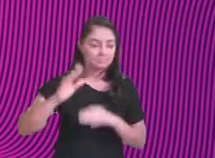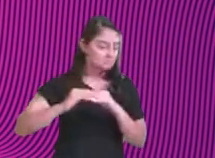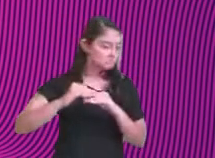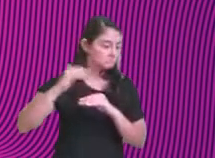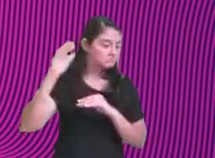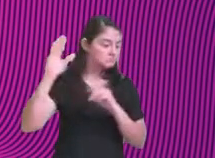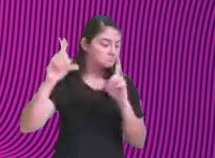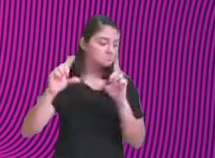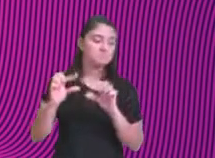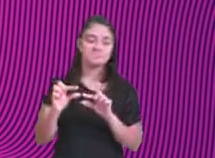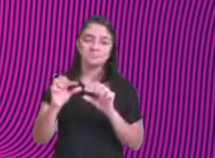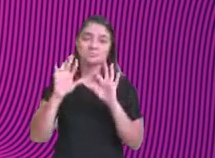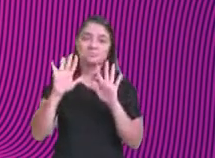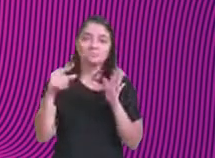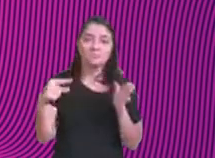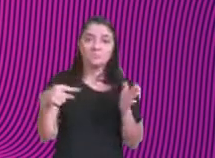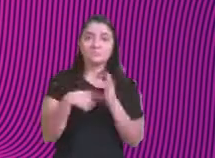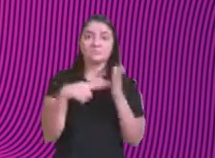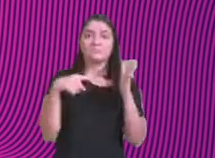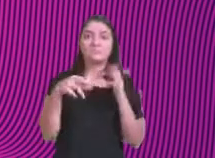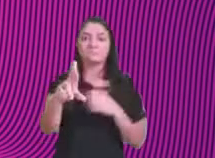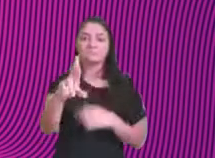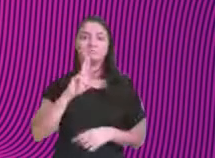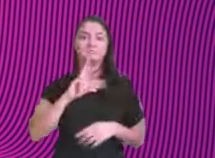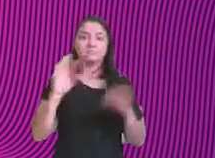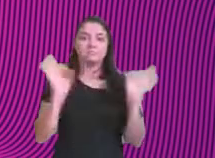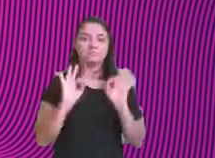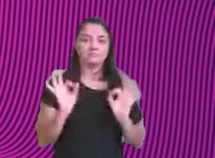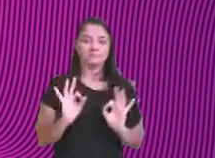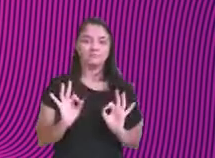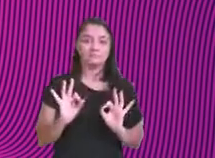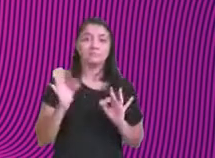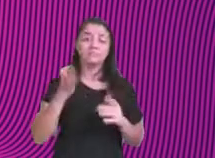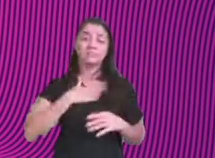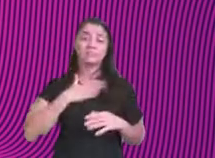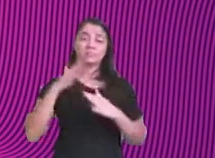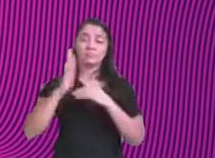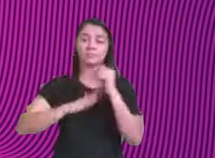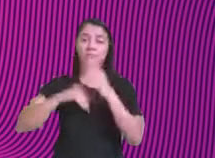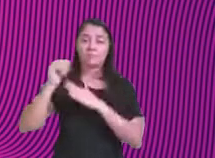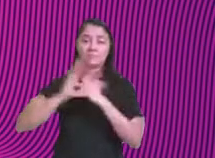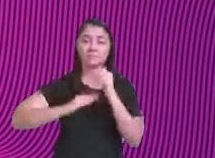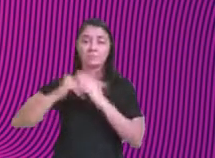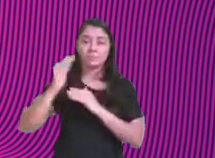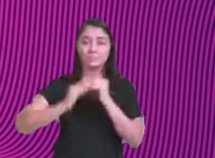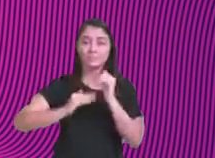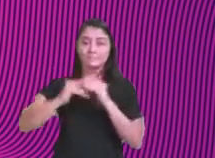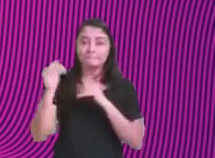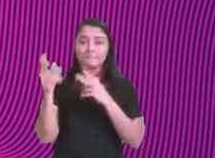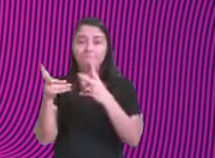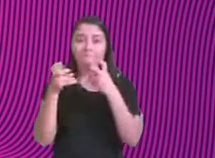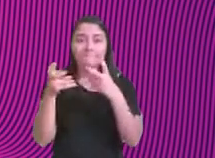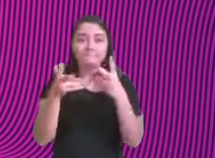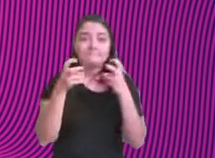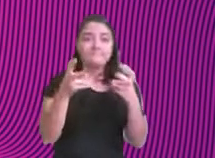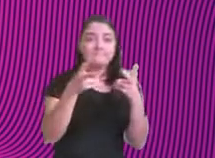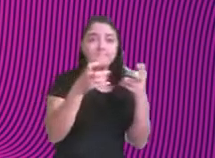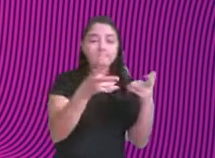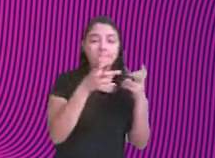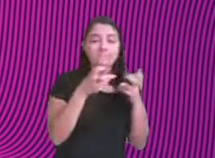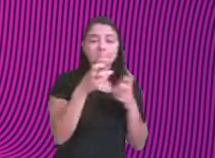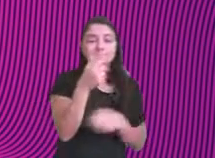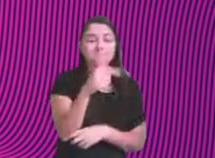impactou no resultado, né? Na minha prática, eu não tive a percepção de com TNT você